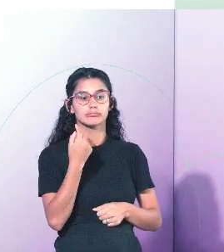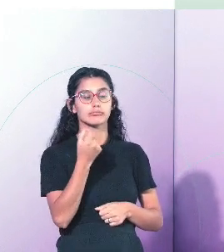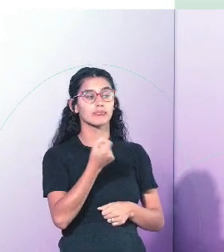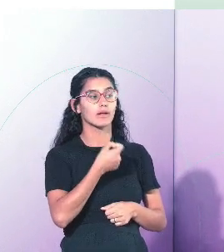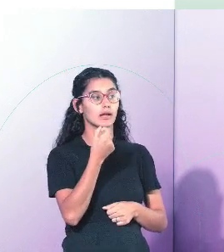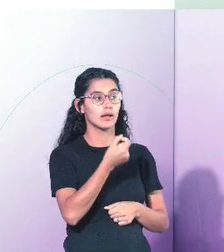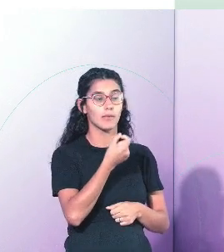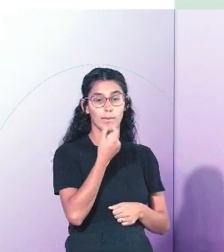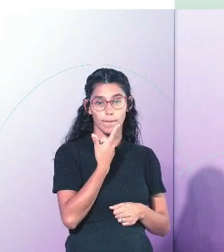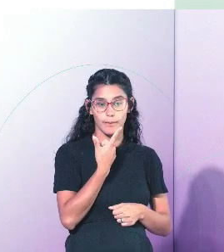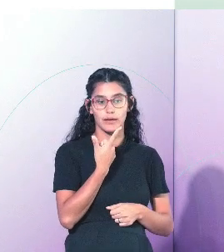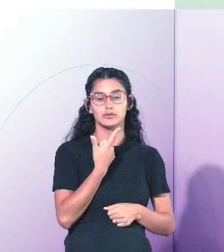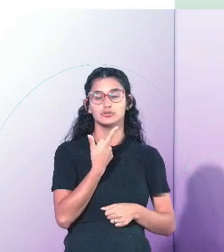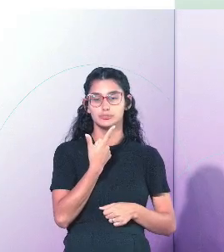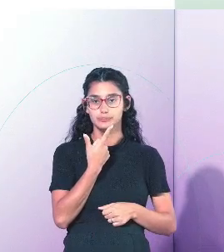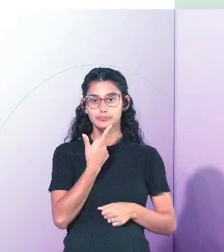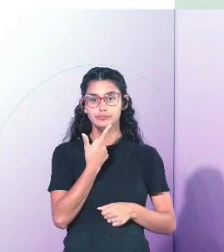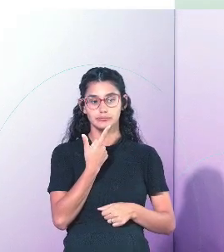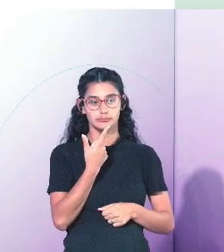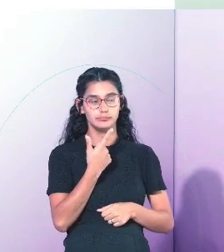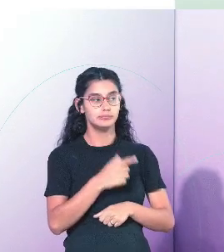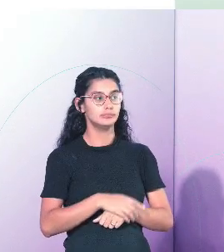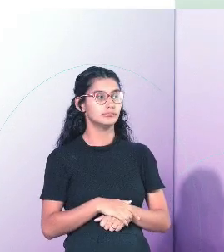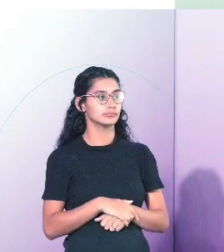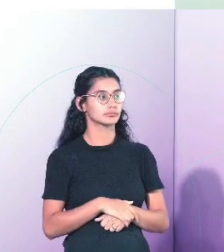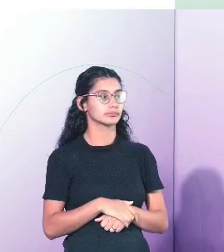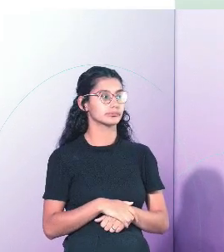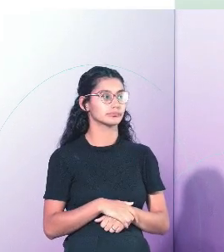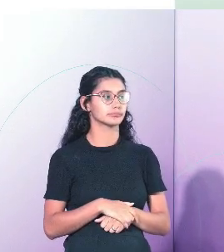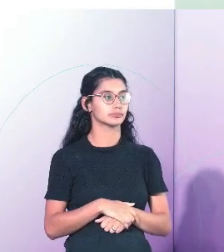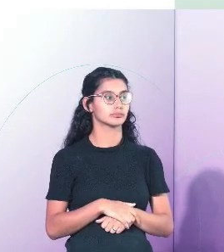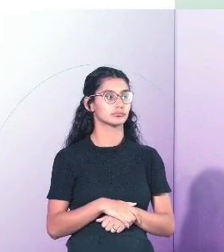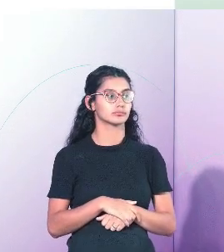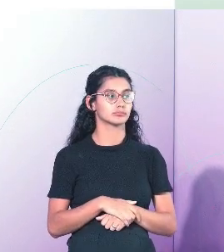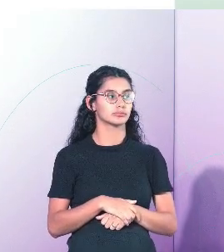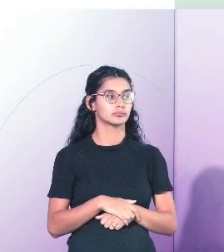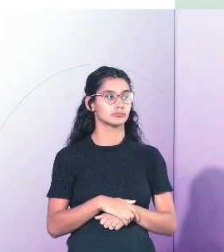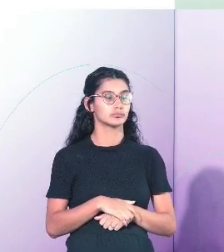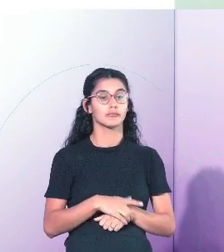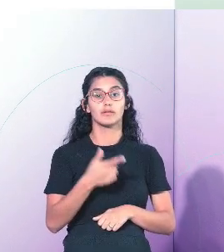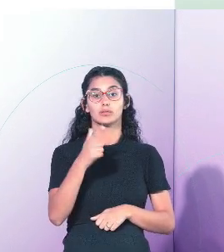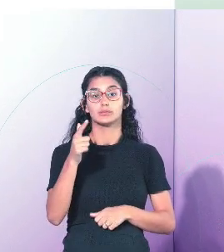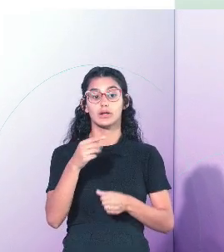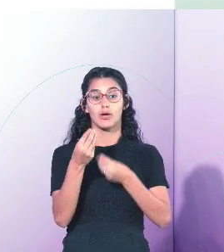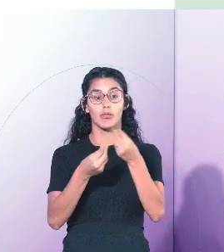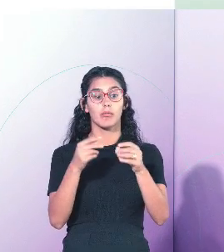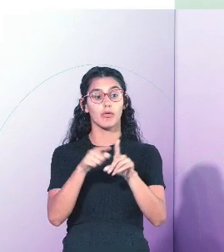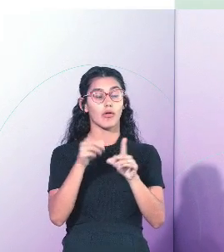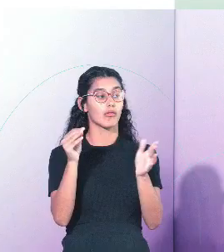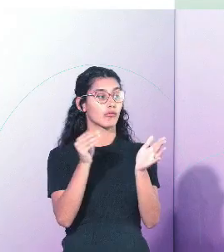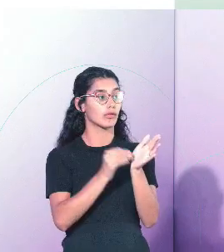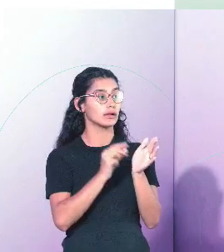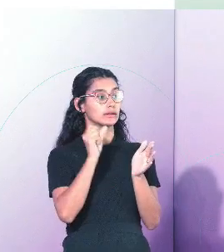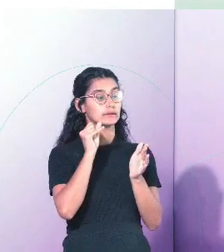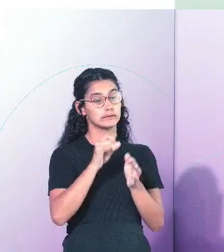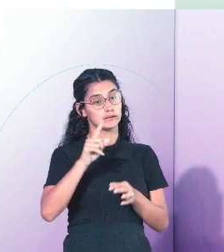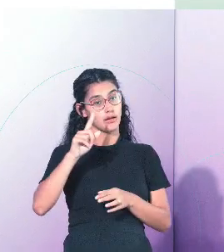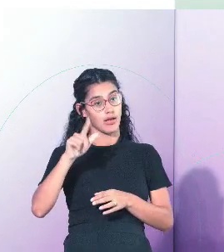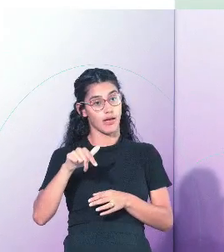Medicamento oral domiciliar não tem cobertura, exceto se ele